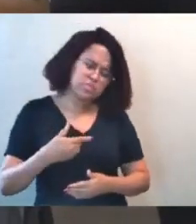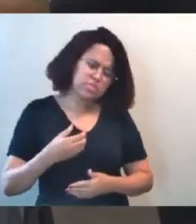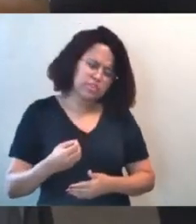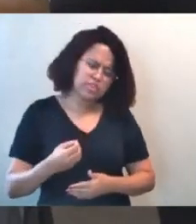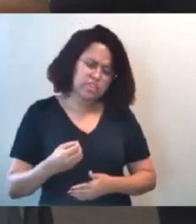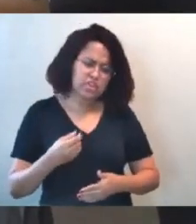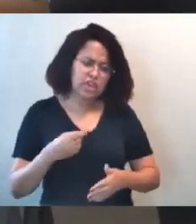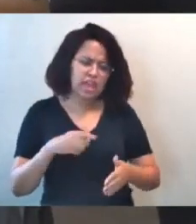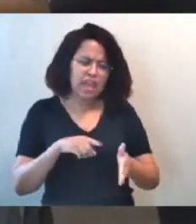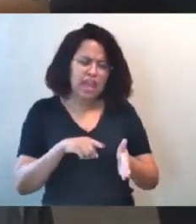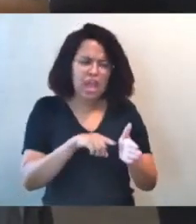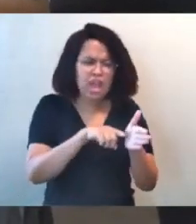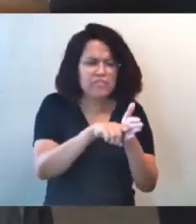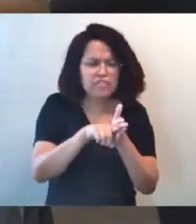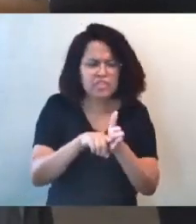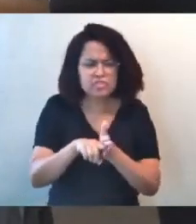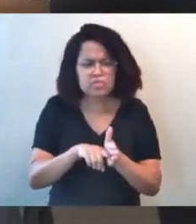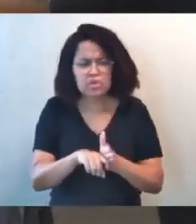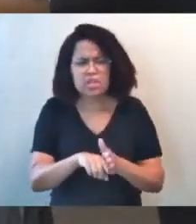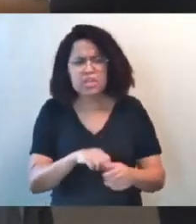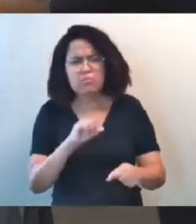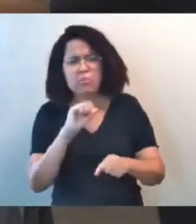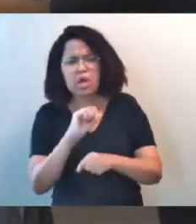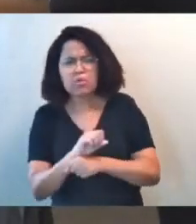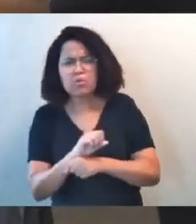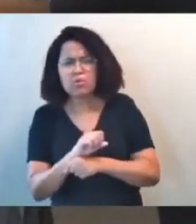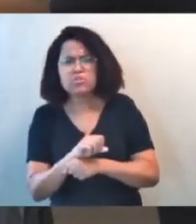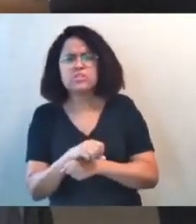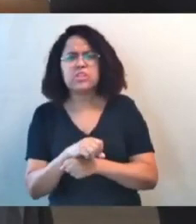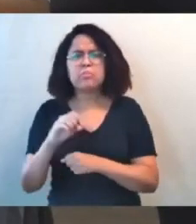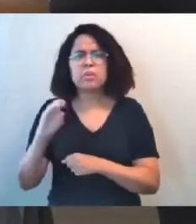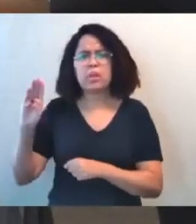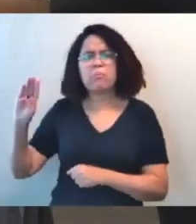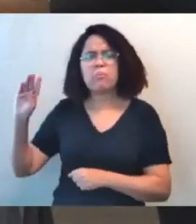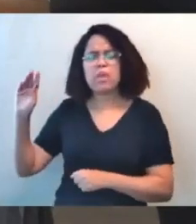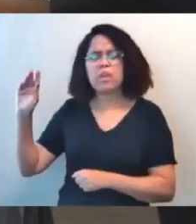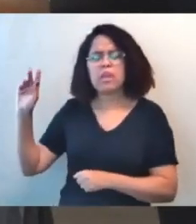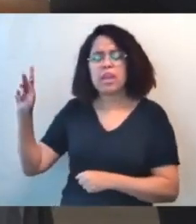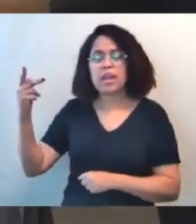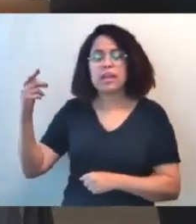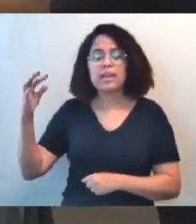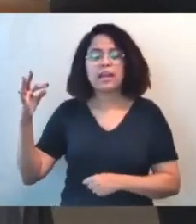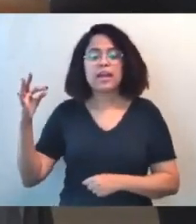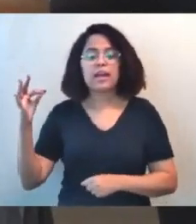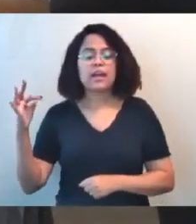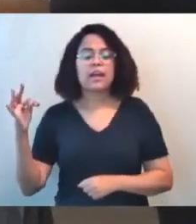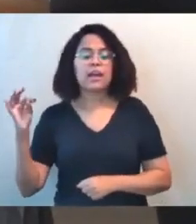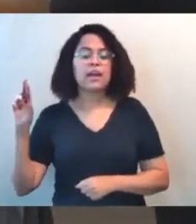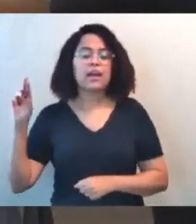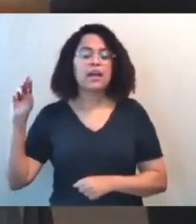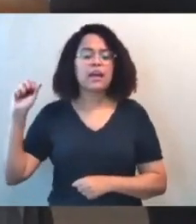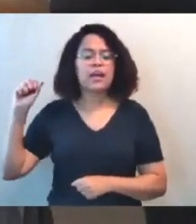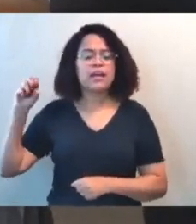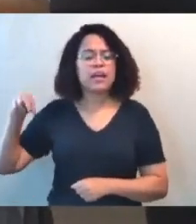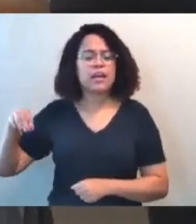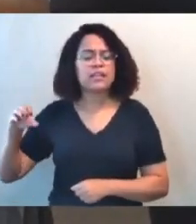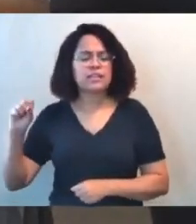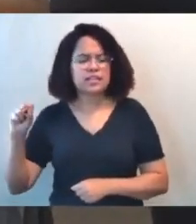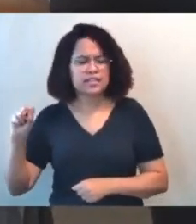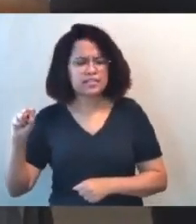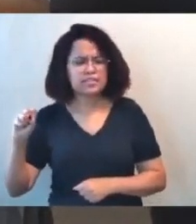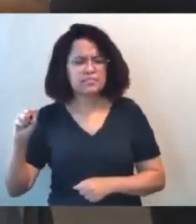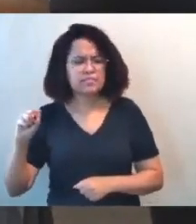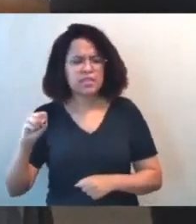veículos parou de ser na BH Trans e as empresas começaram a mandar laudos, vimos que a situação na